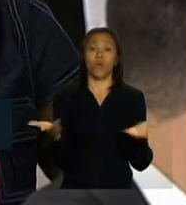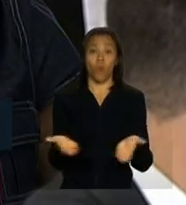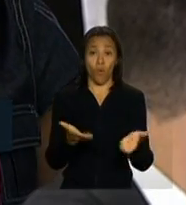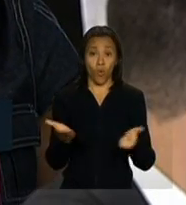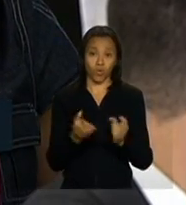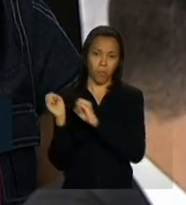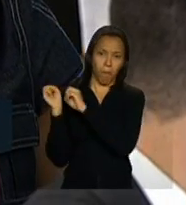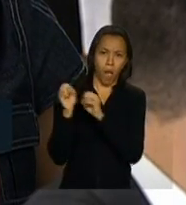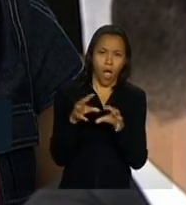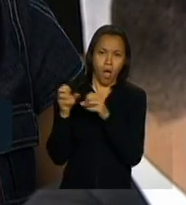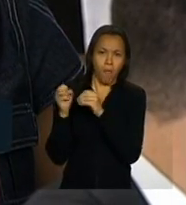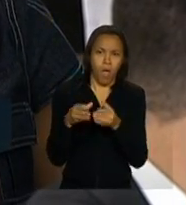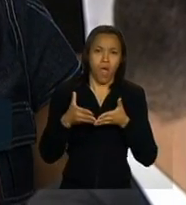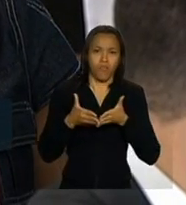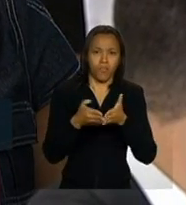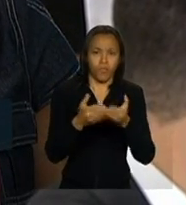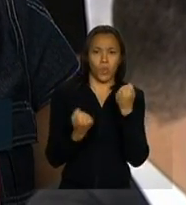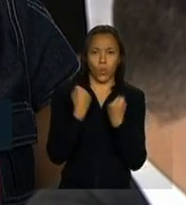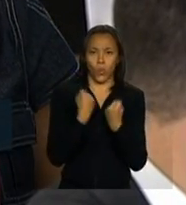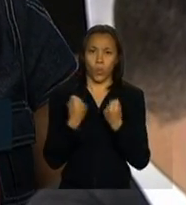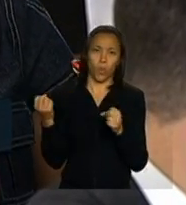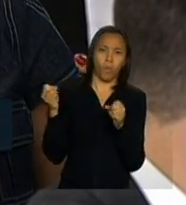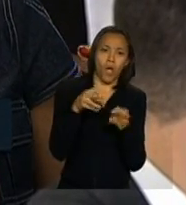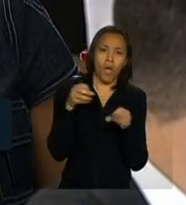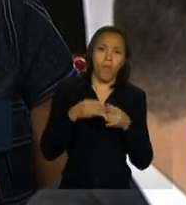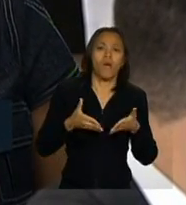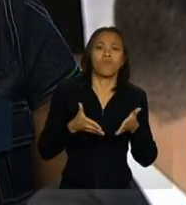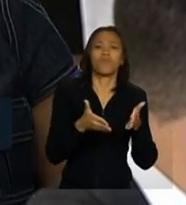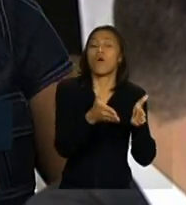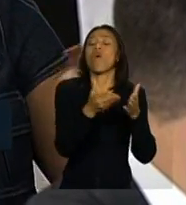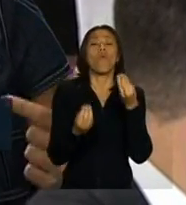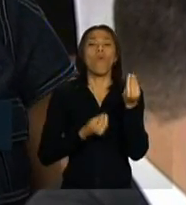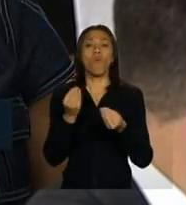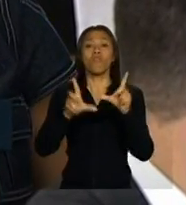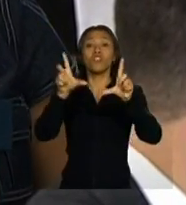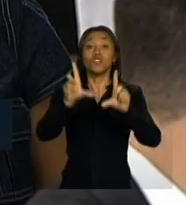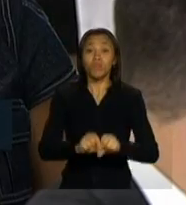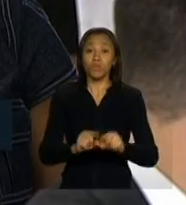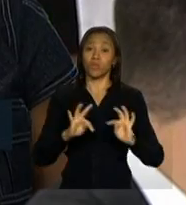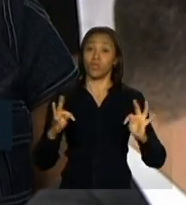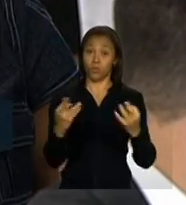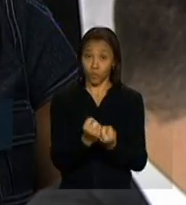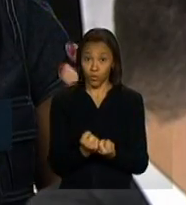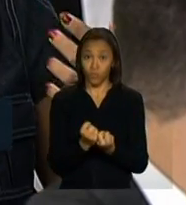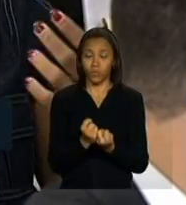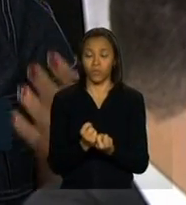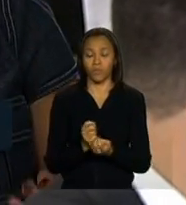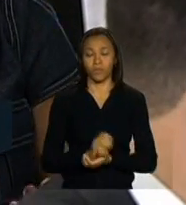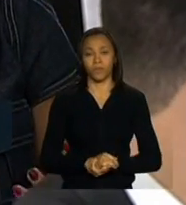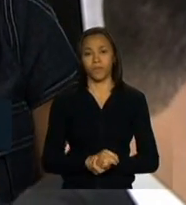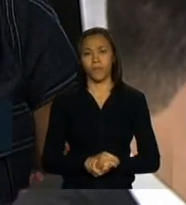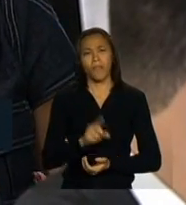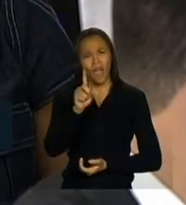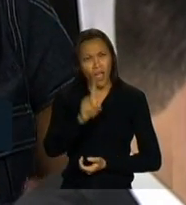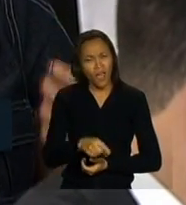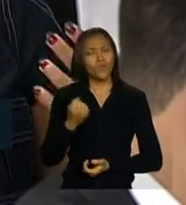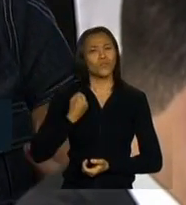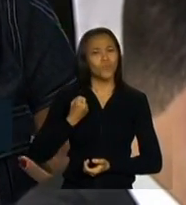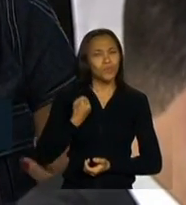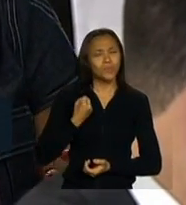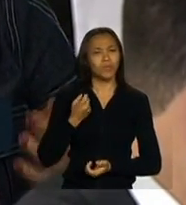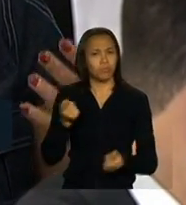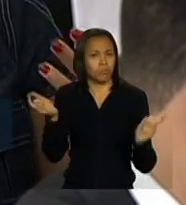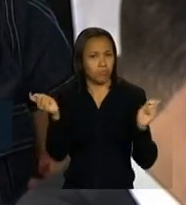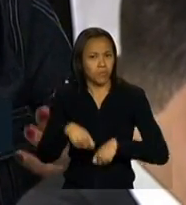Se especulava, meses atrás, na possibilidade de redução de custo de 30% de toda a cadeia logística. É um número ambicioso?